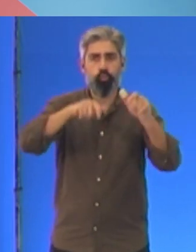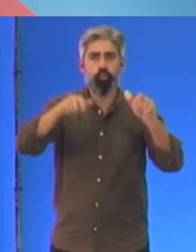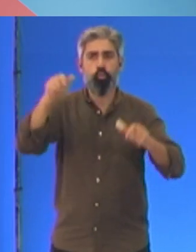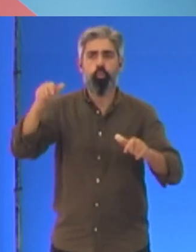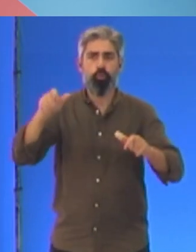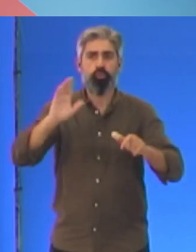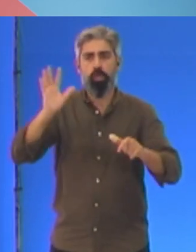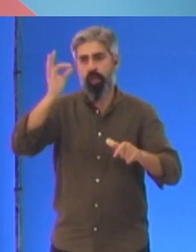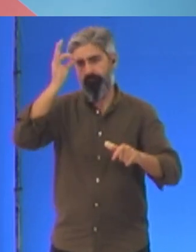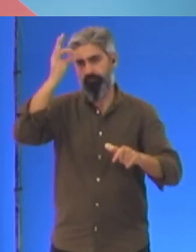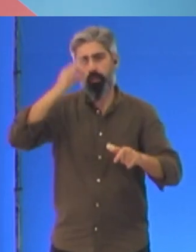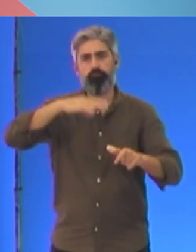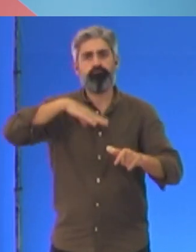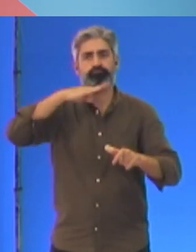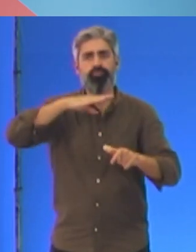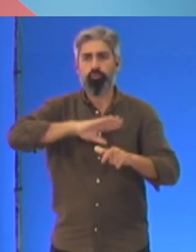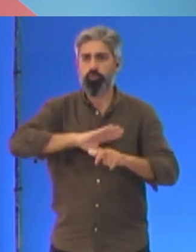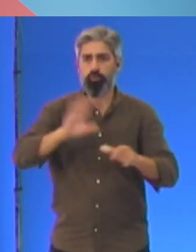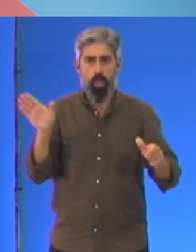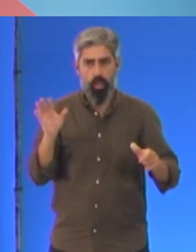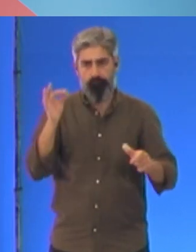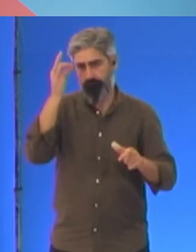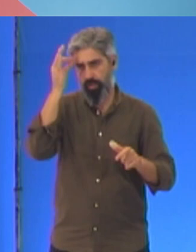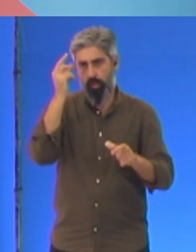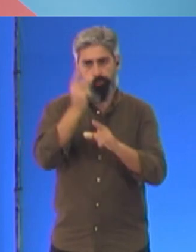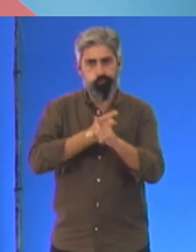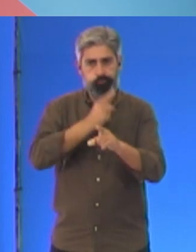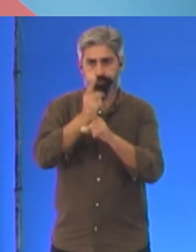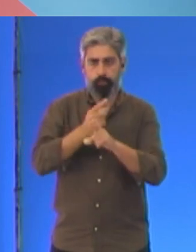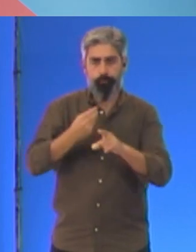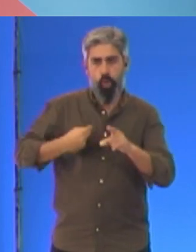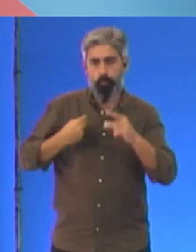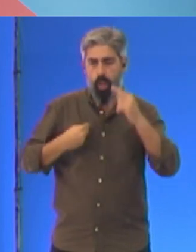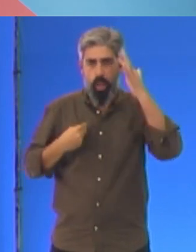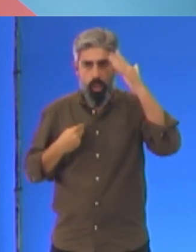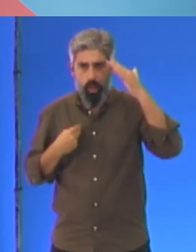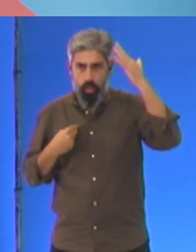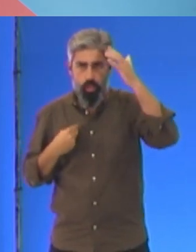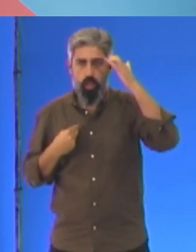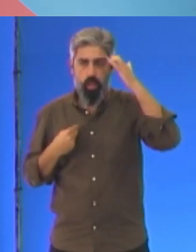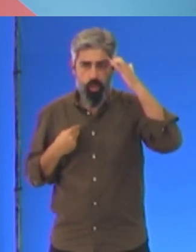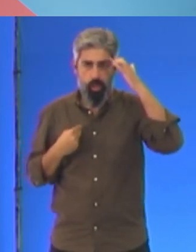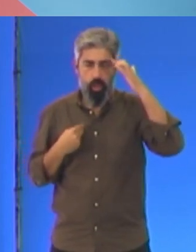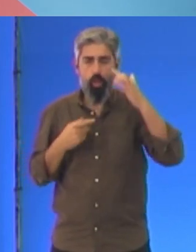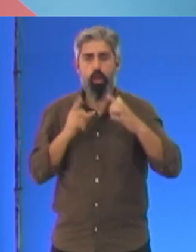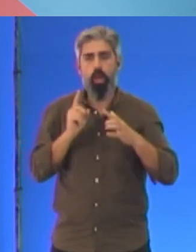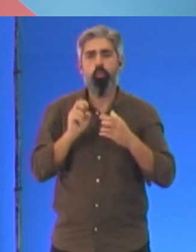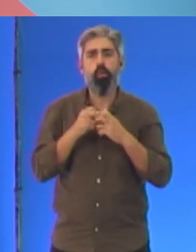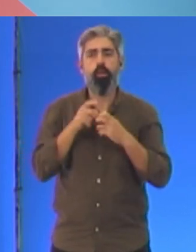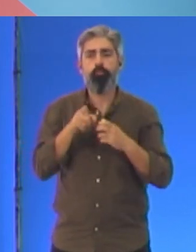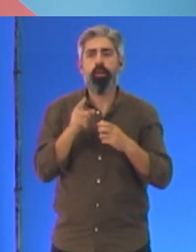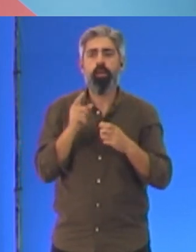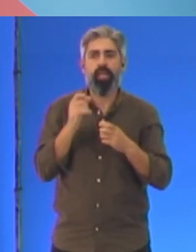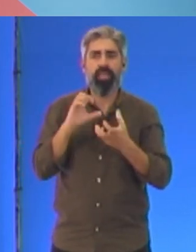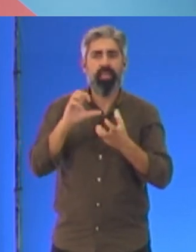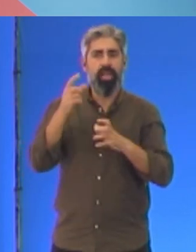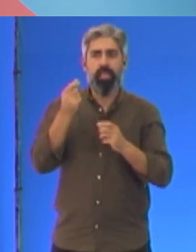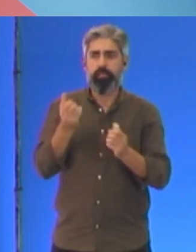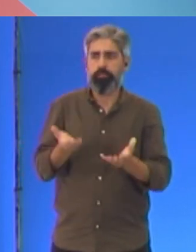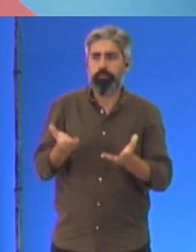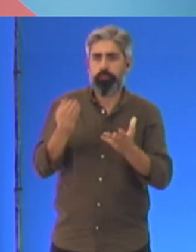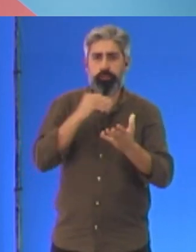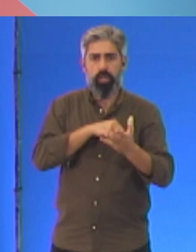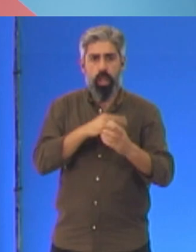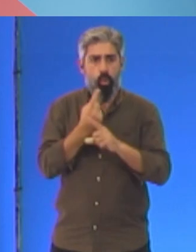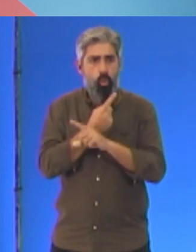está farta disto que está preocupada mas está preocupada é com os efeitos da crise inflacionista nos